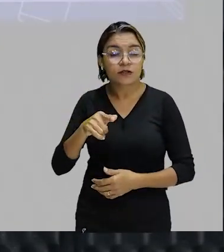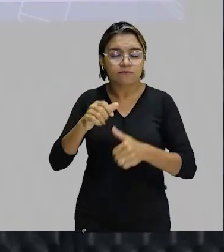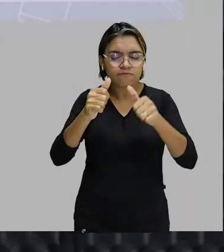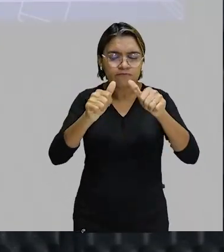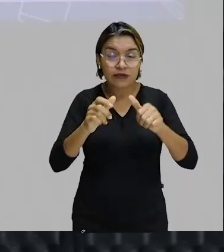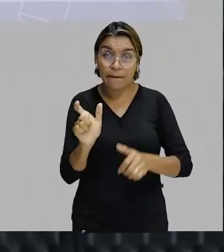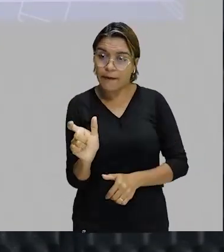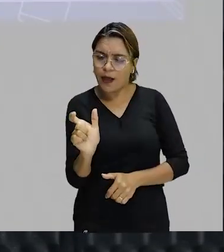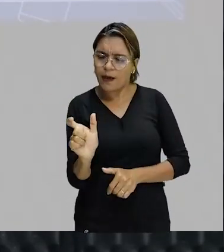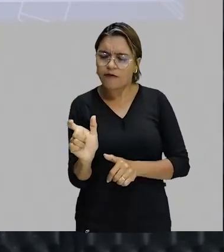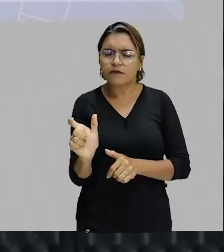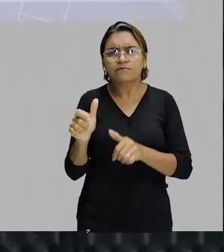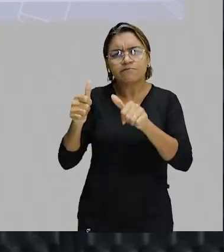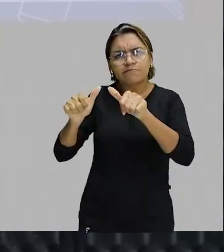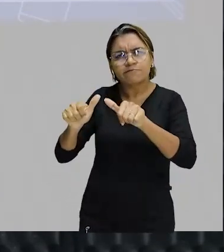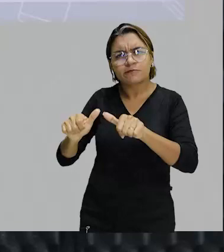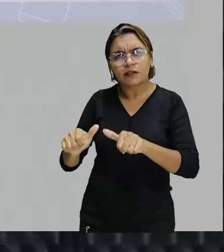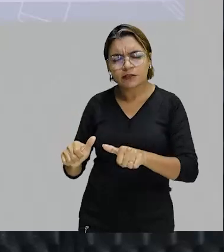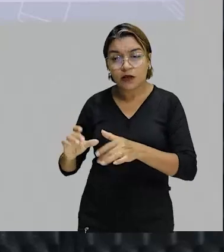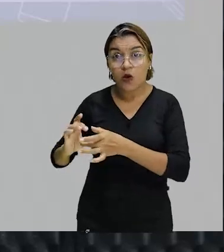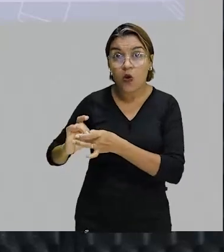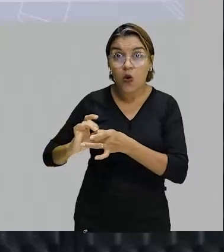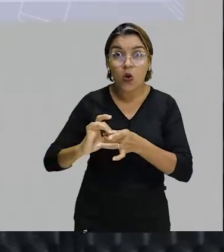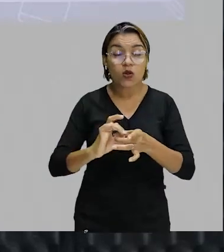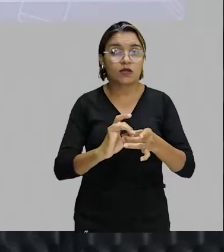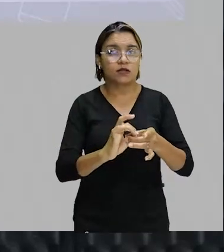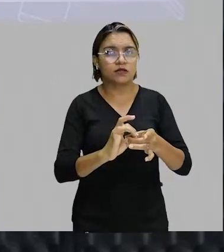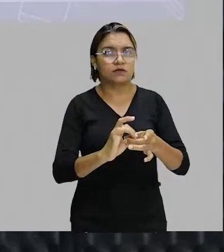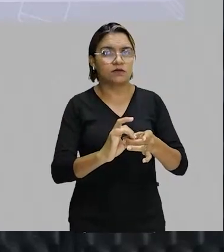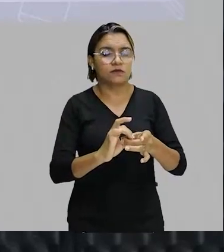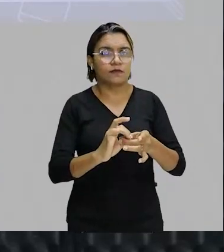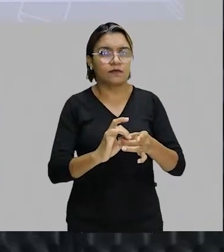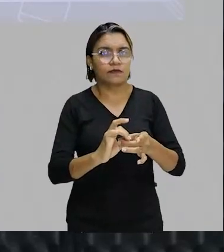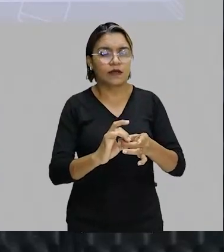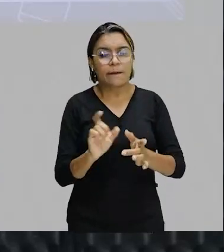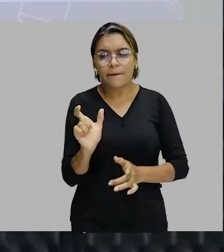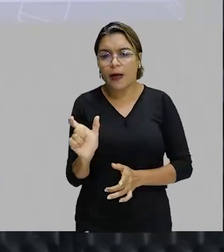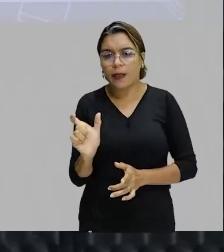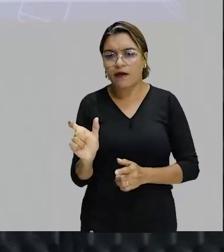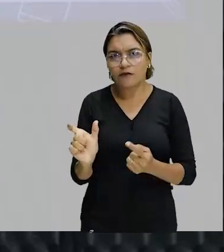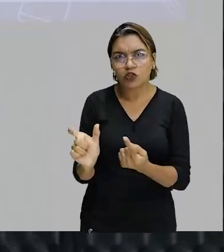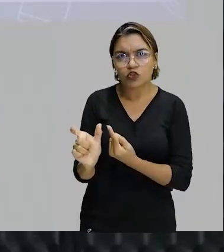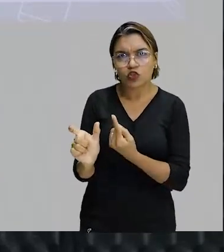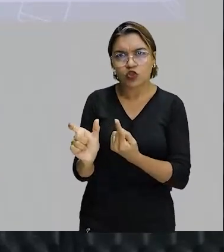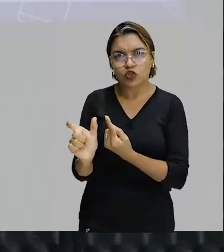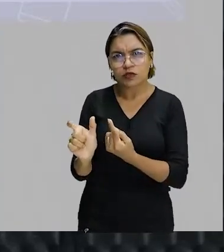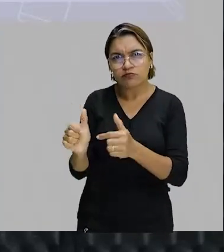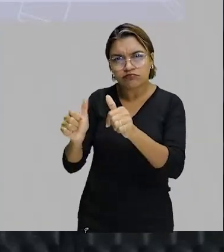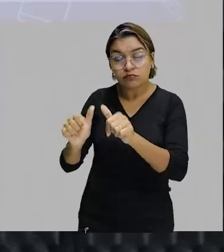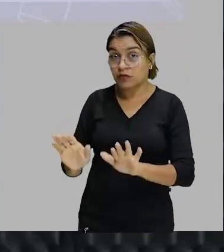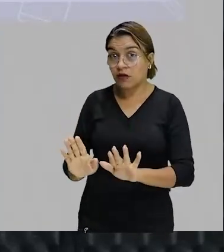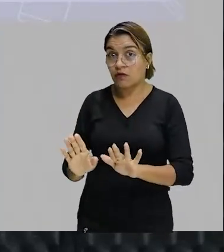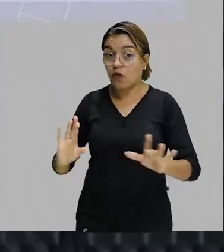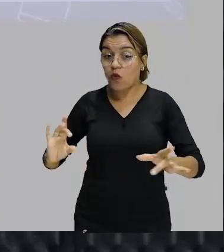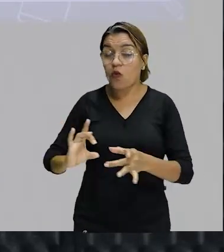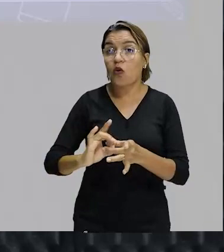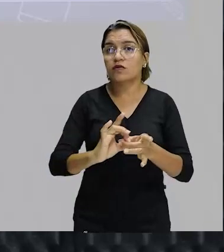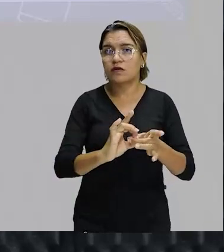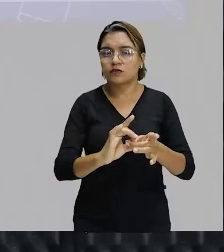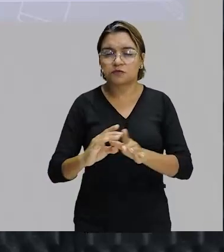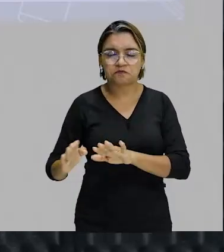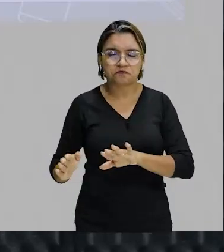as palavras dentro de um contexto, não analisar as palavras isoladamente, certo? Então, aqui, por exemplo,